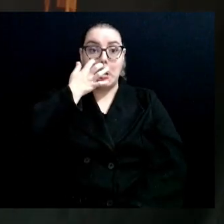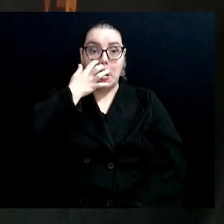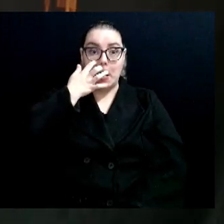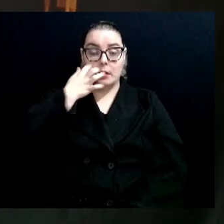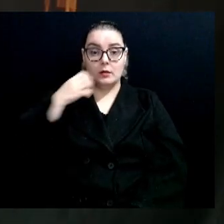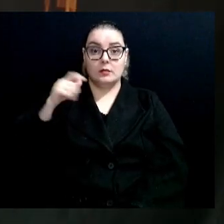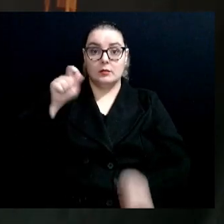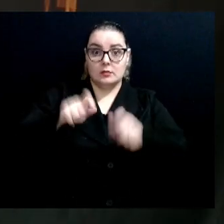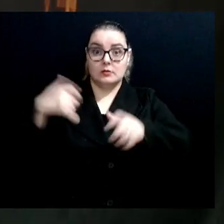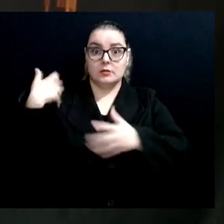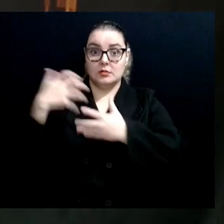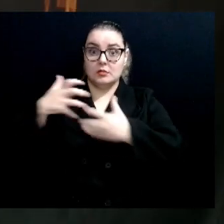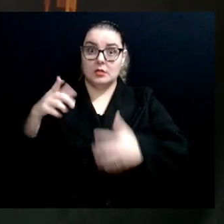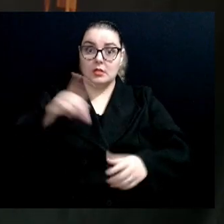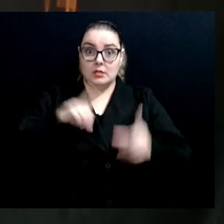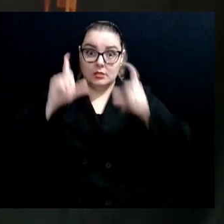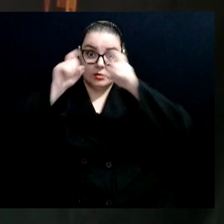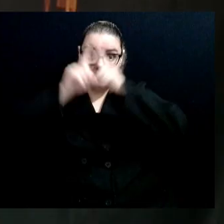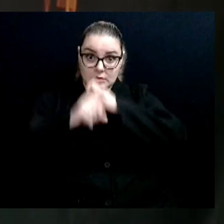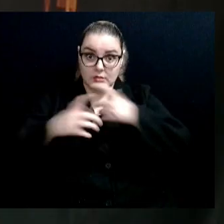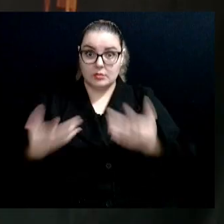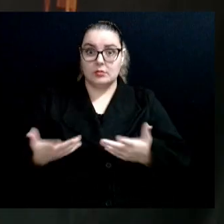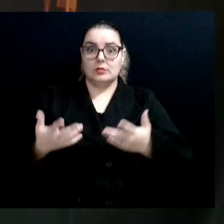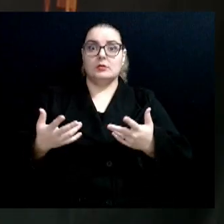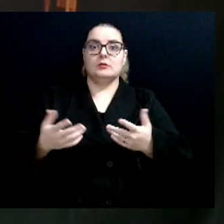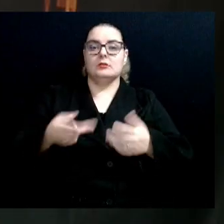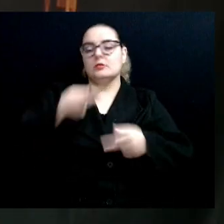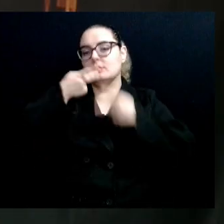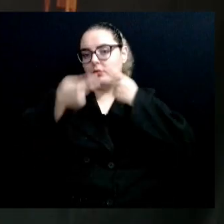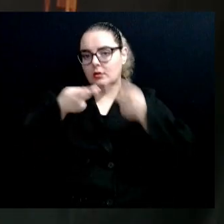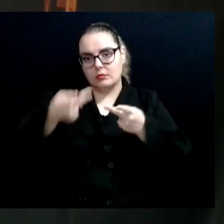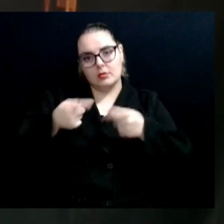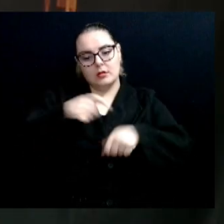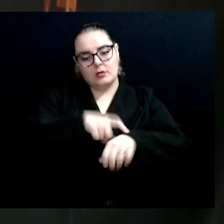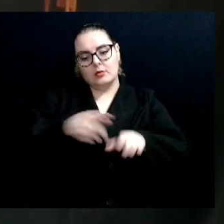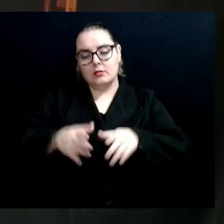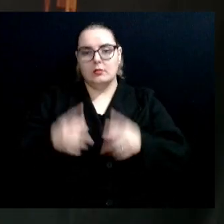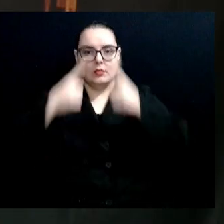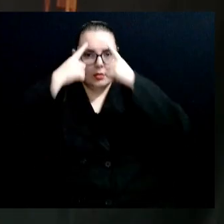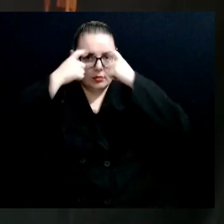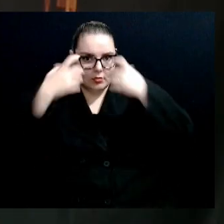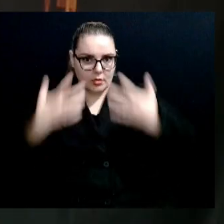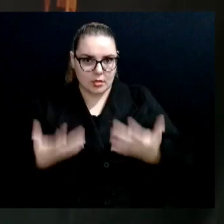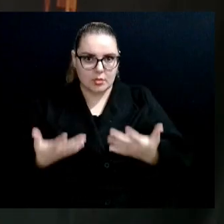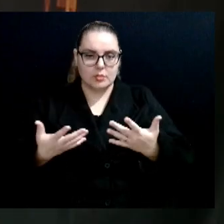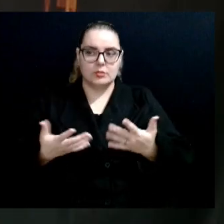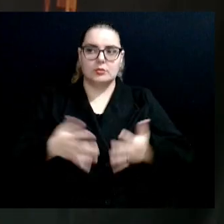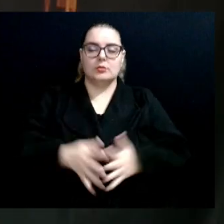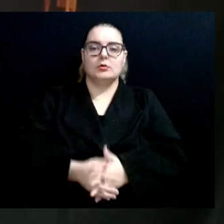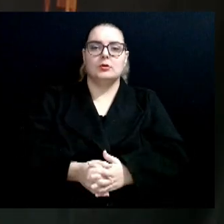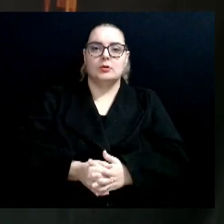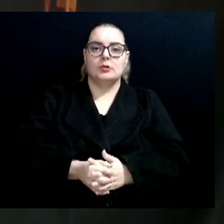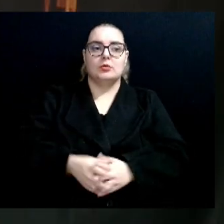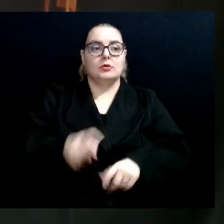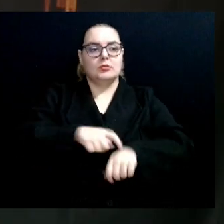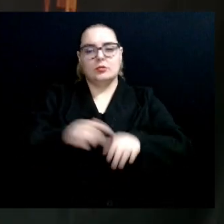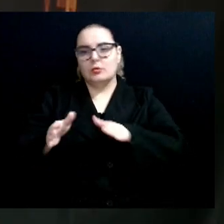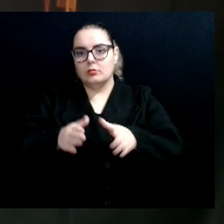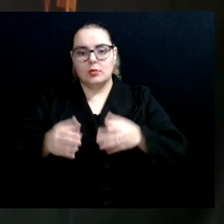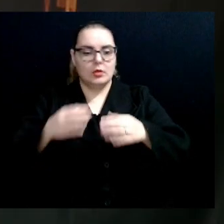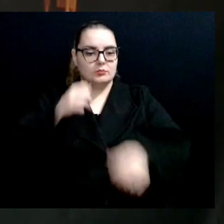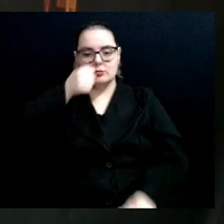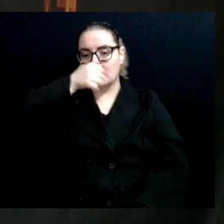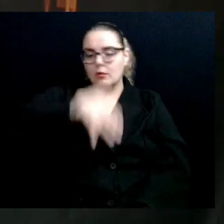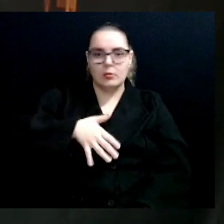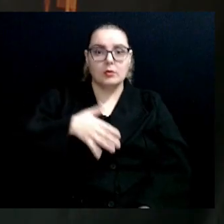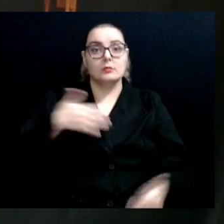têm dificuldade de relatar a situação de violência, a situação de abuso, mesmo